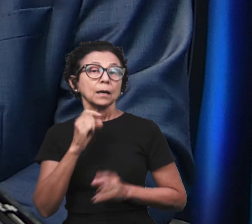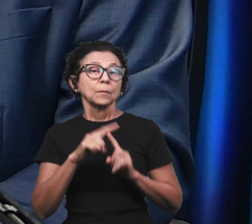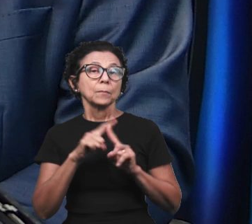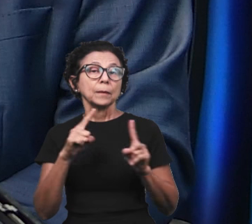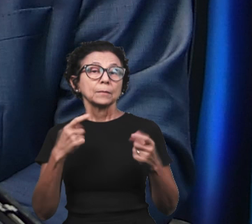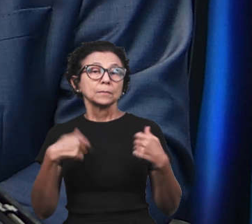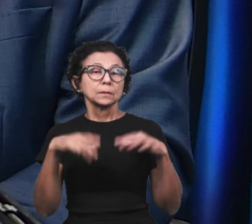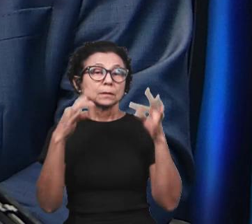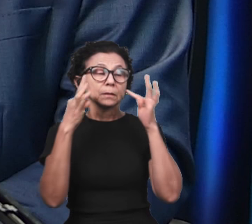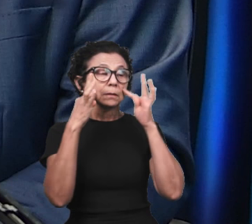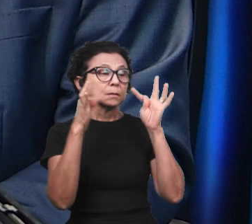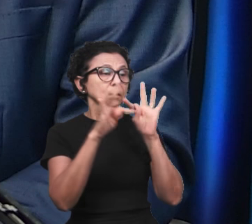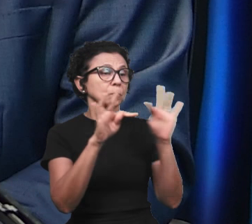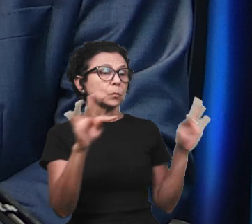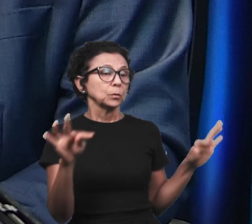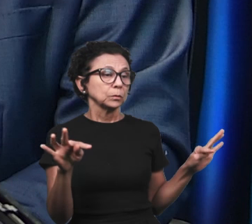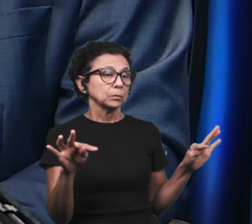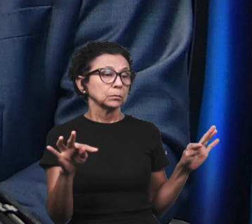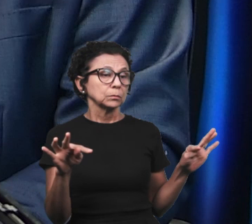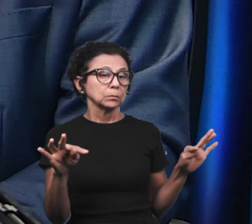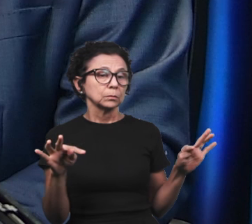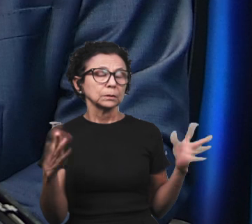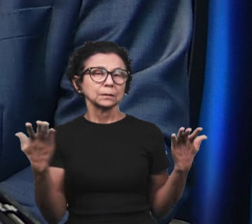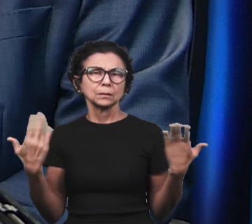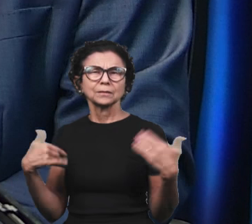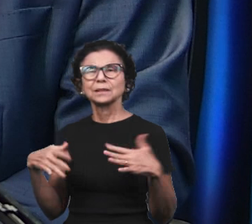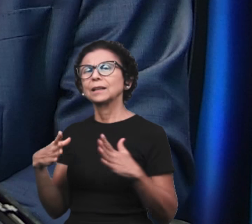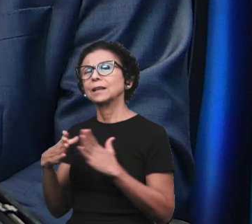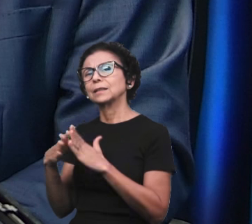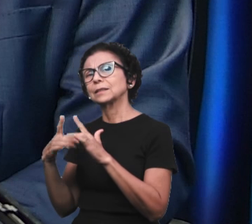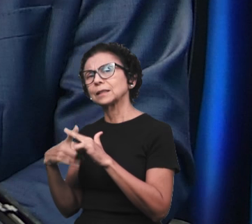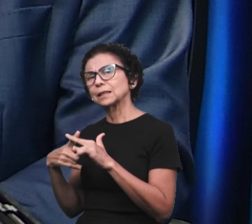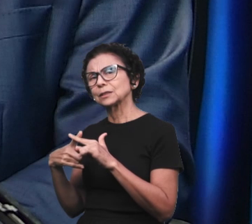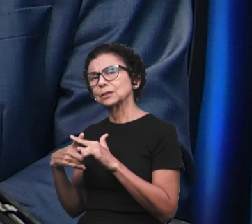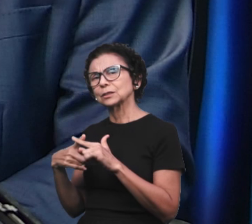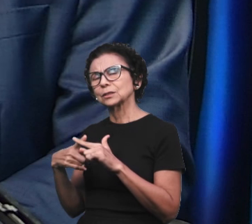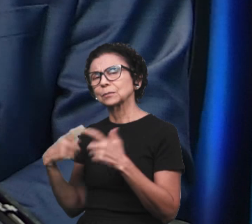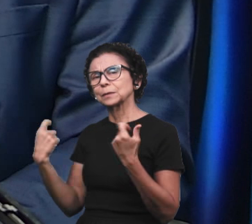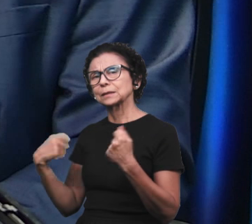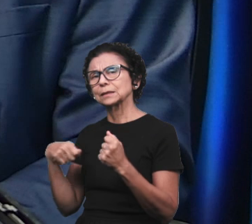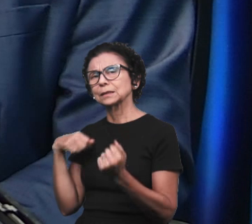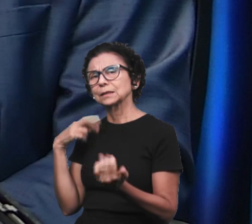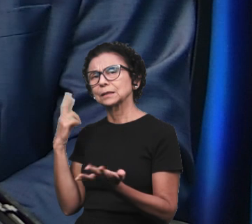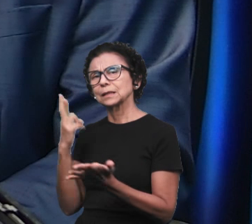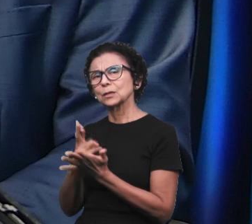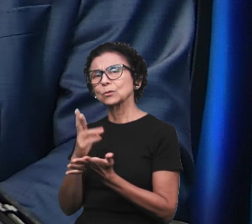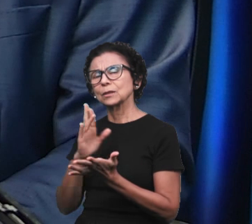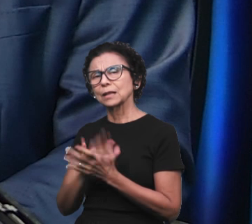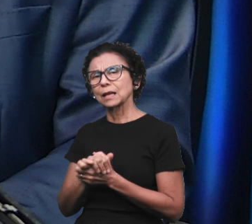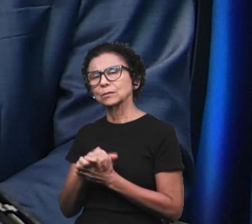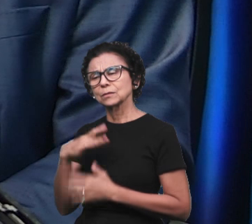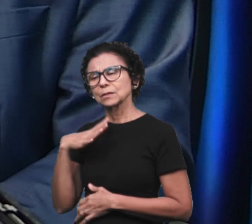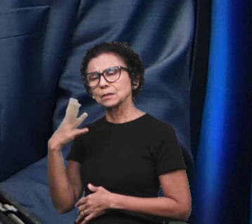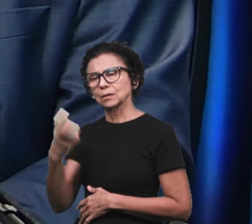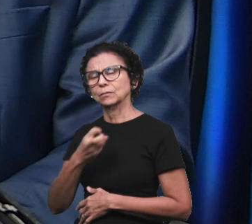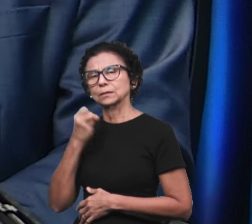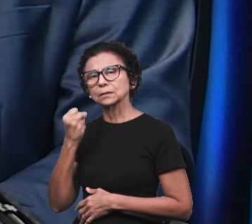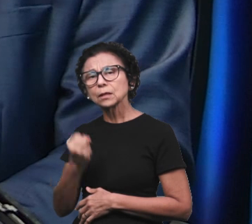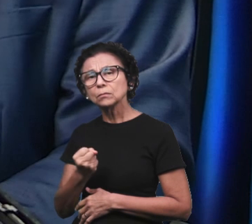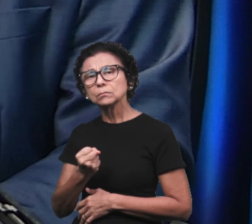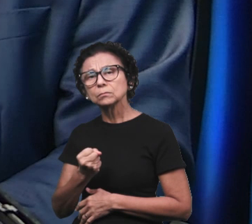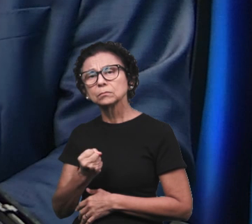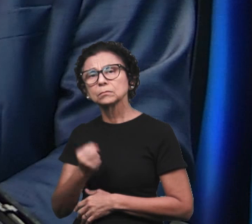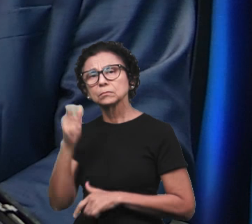igreja precisa produzir frutos, né? Frutos dignos de arrependimento, como Sinais. diz a palavra. Sinais.